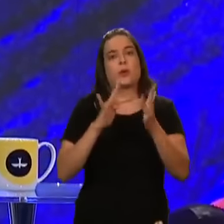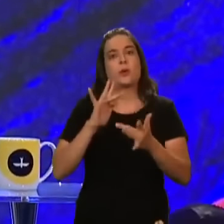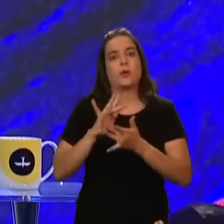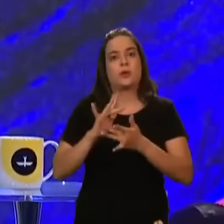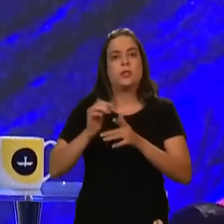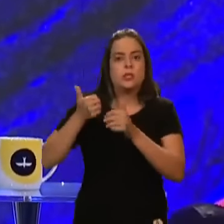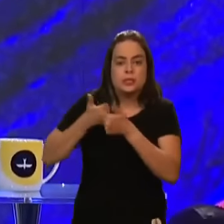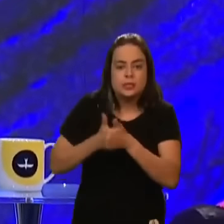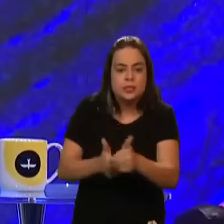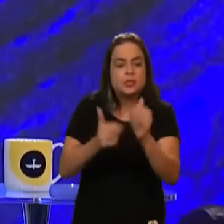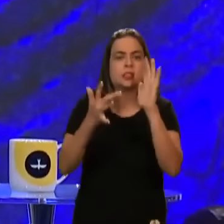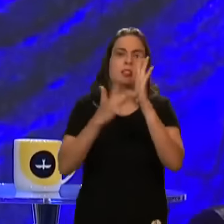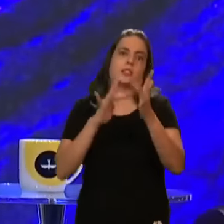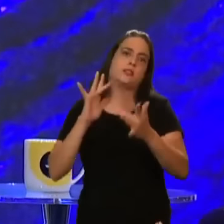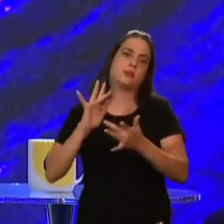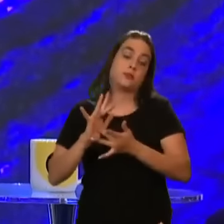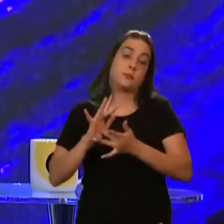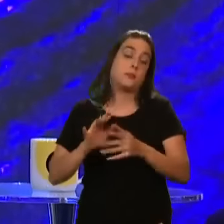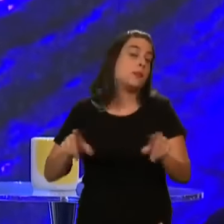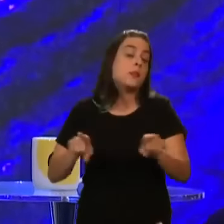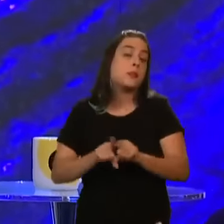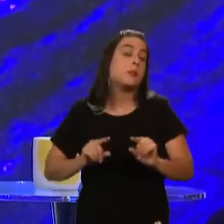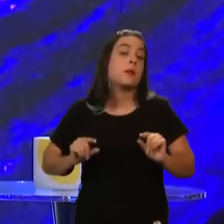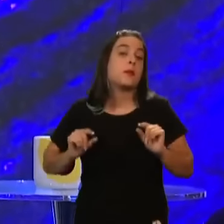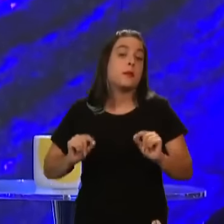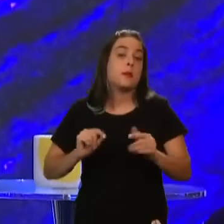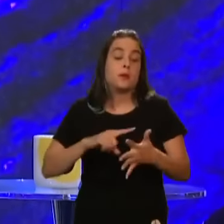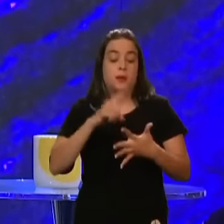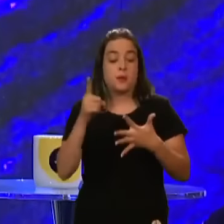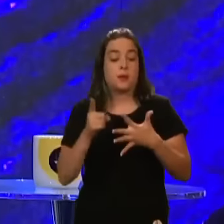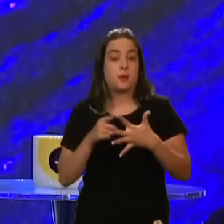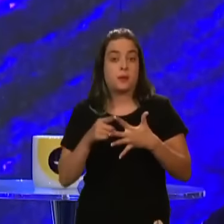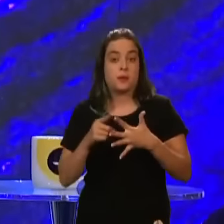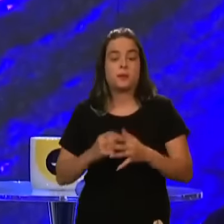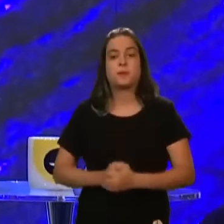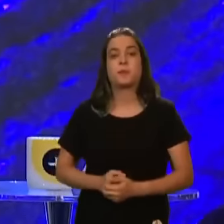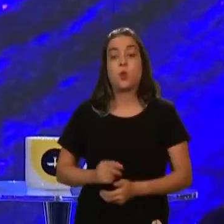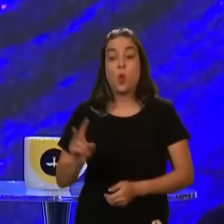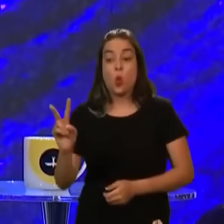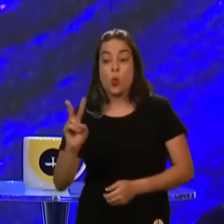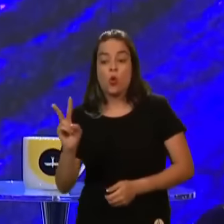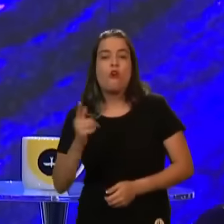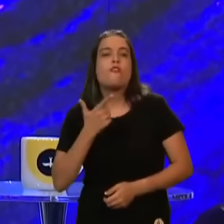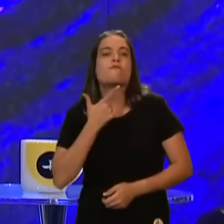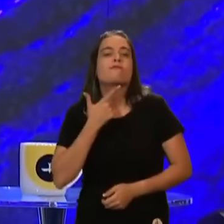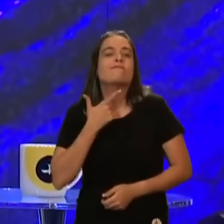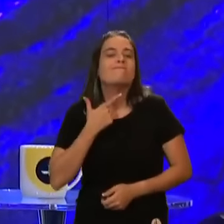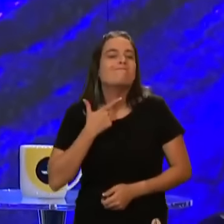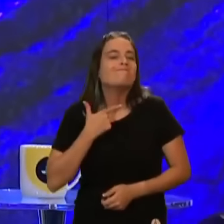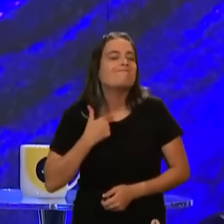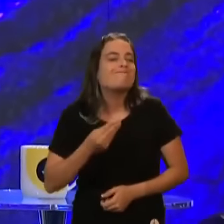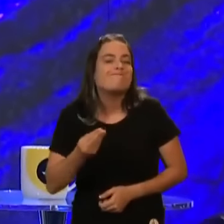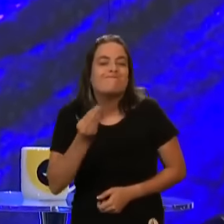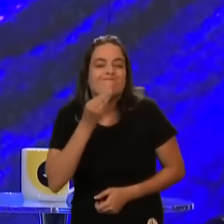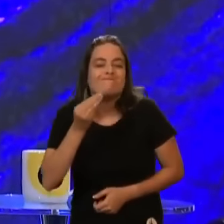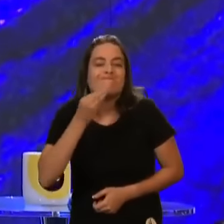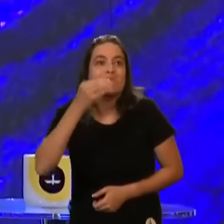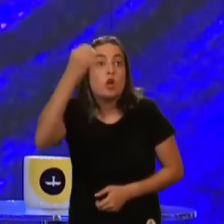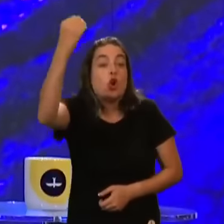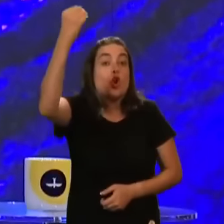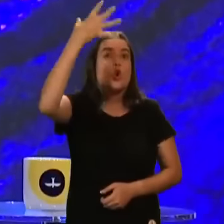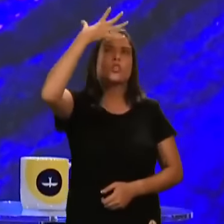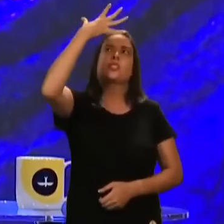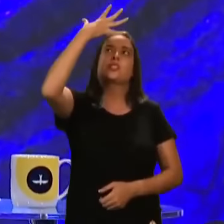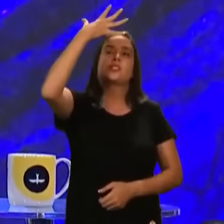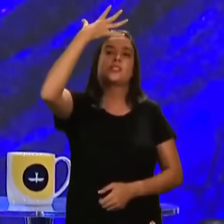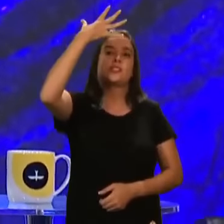Seguir Jesus. Segunda coisa, eles tinham fome e sede de luz. Sabe o que significa